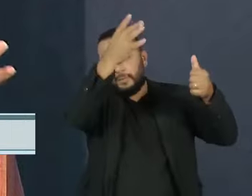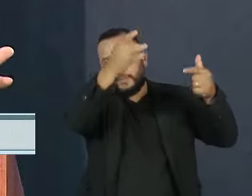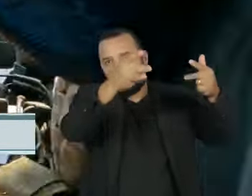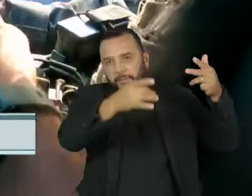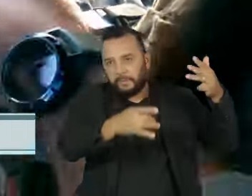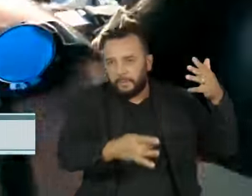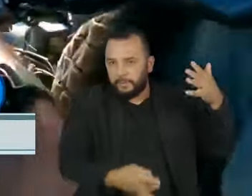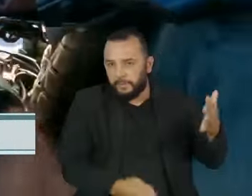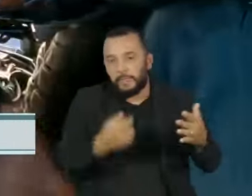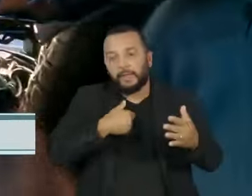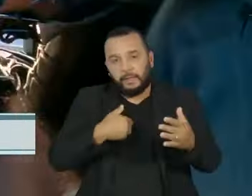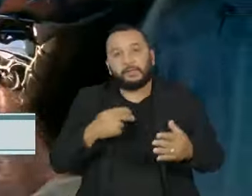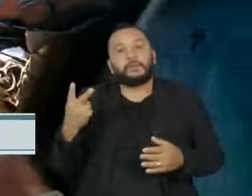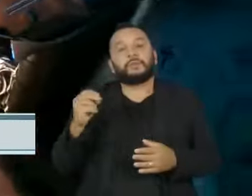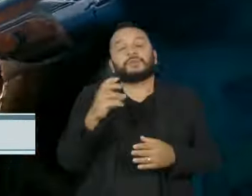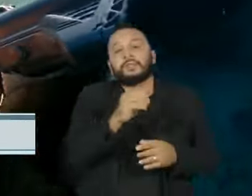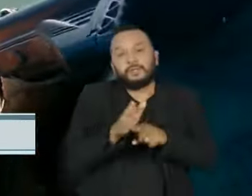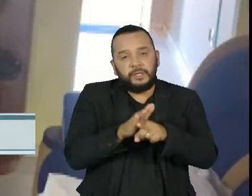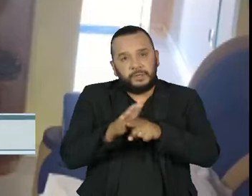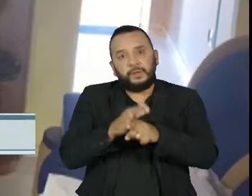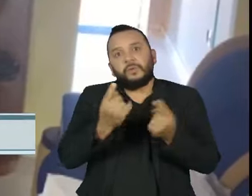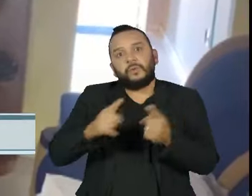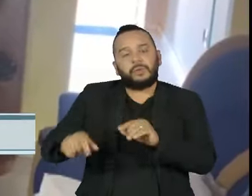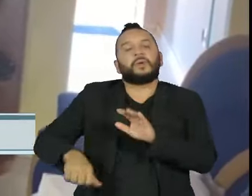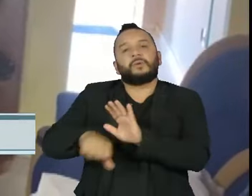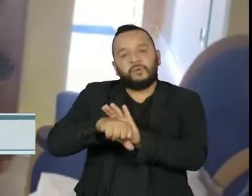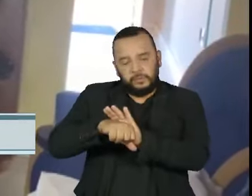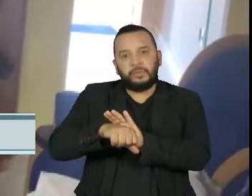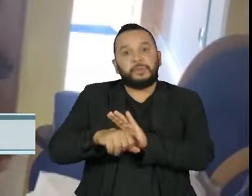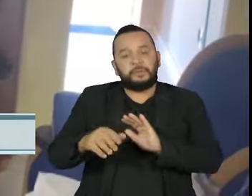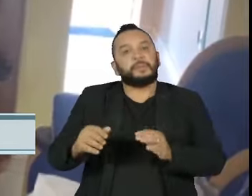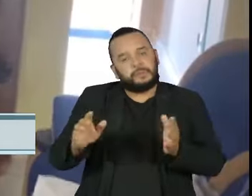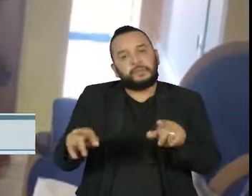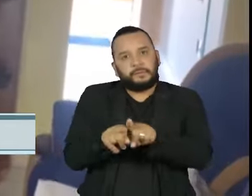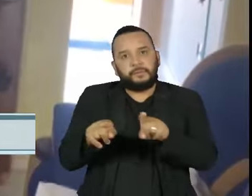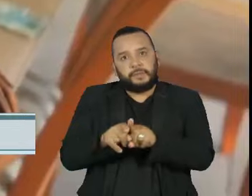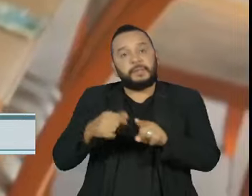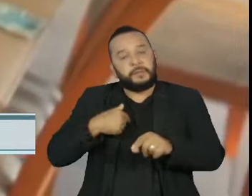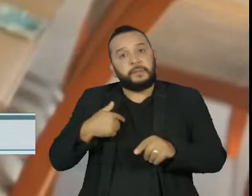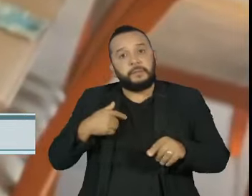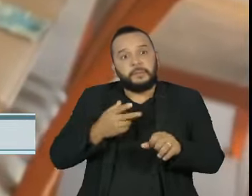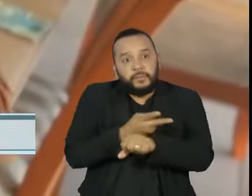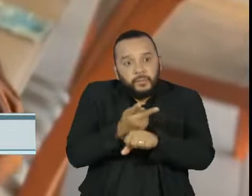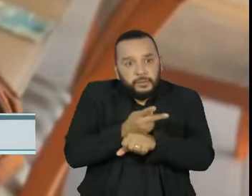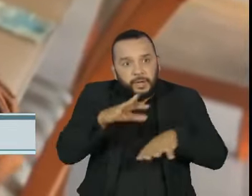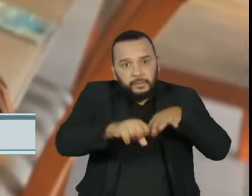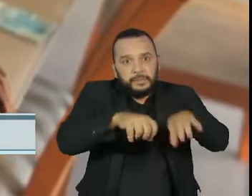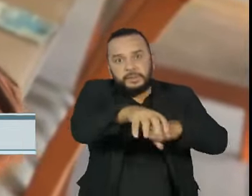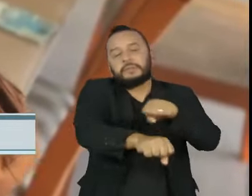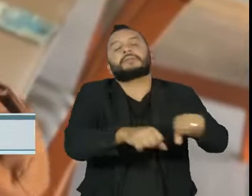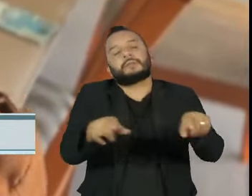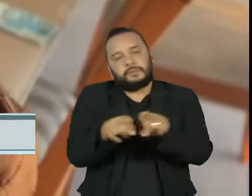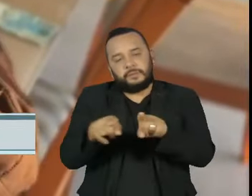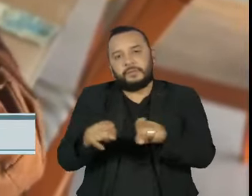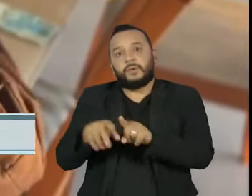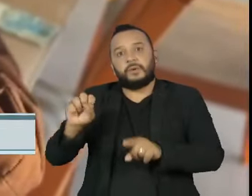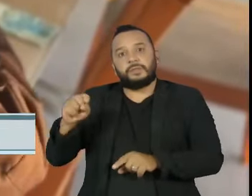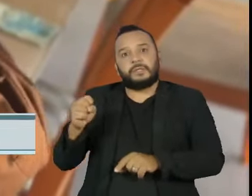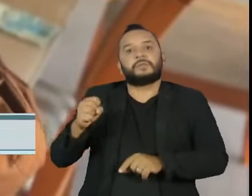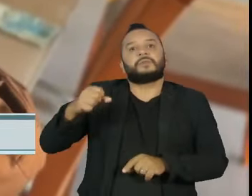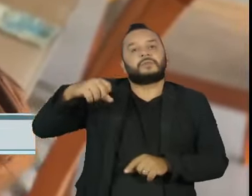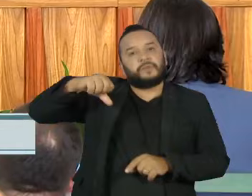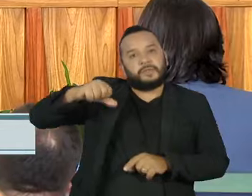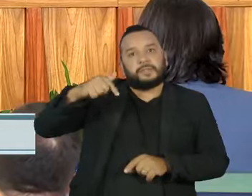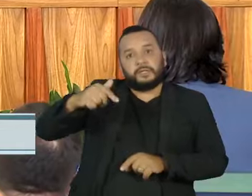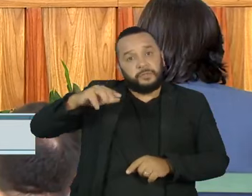corrupção 2000 mandados de busca e apreensão e 147 prisões além de 897 milhões de reais